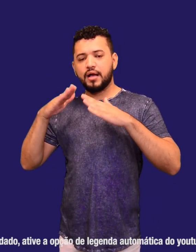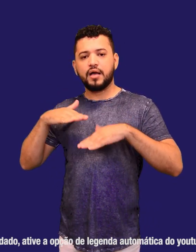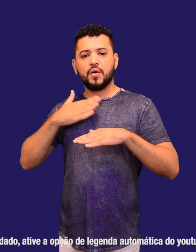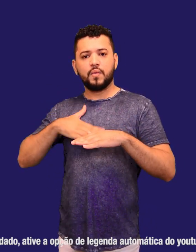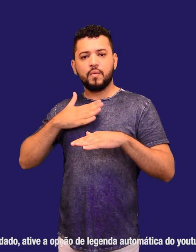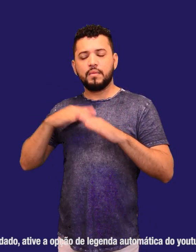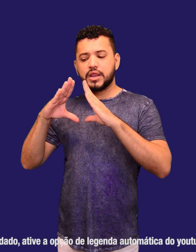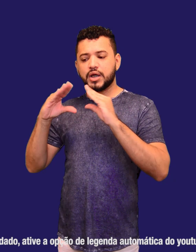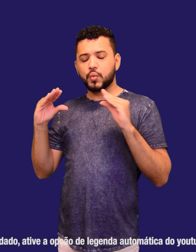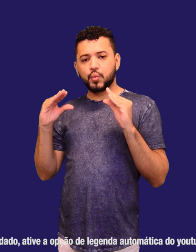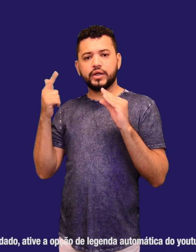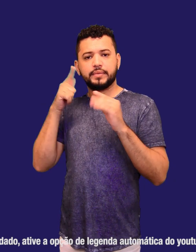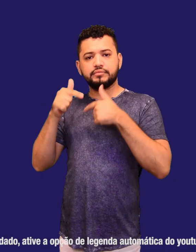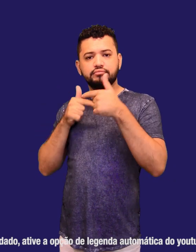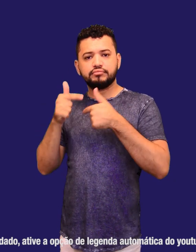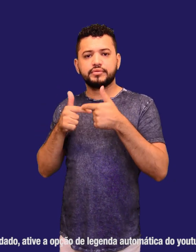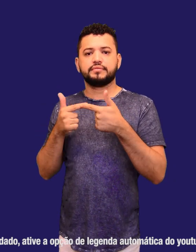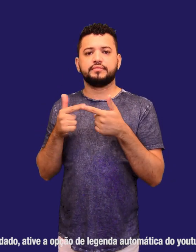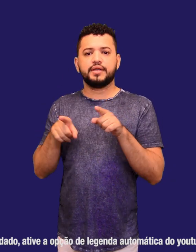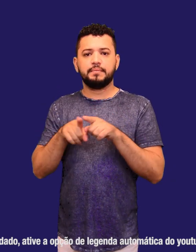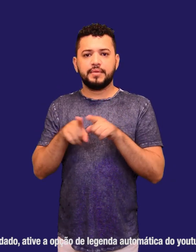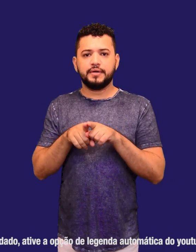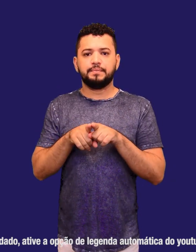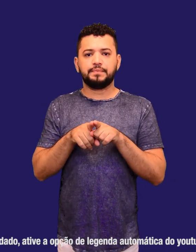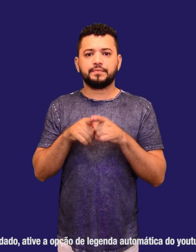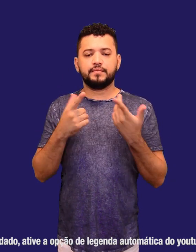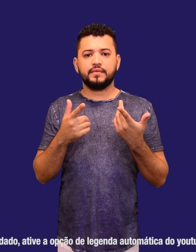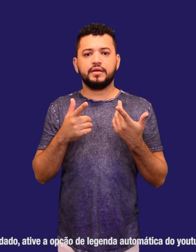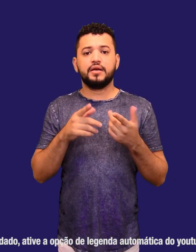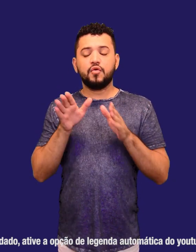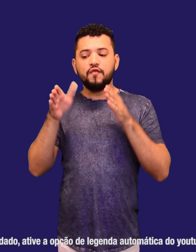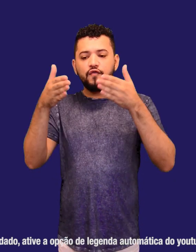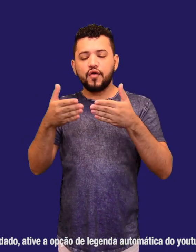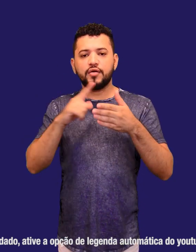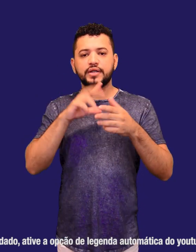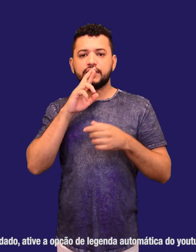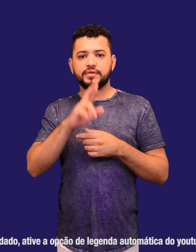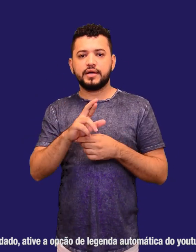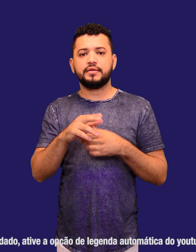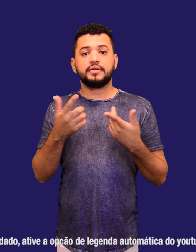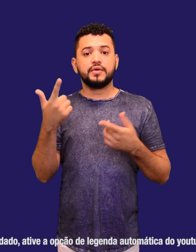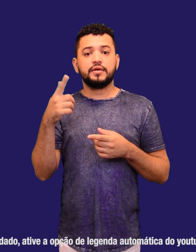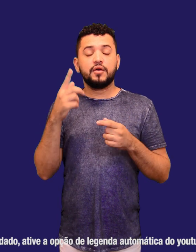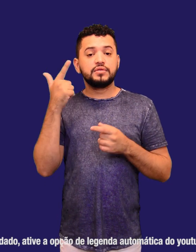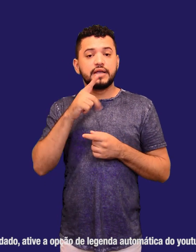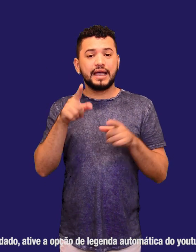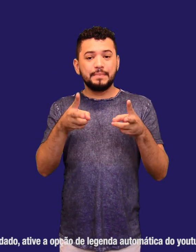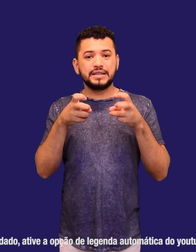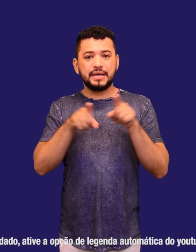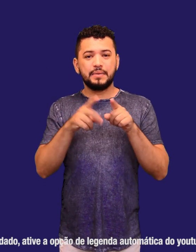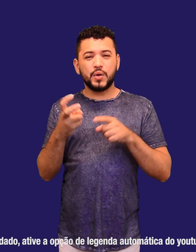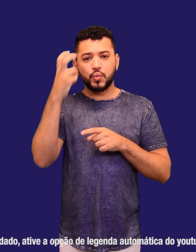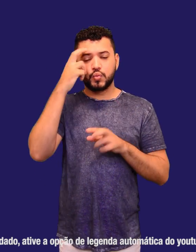otimiza mais as pessoas do que o foco nos resultados, a gente consegue ver culturas diferentes. Exatamente.